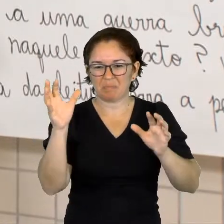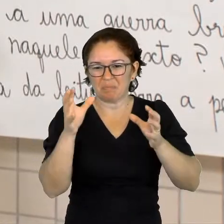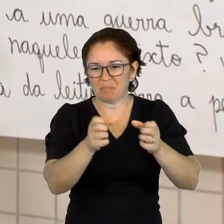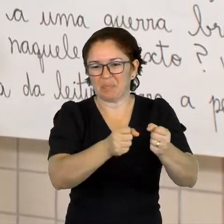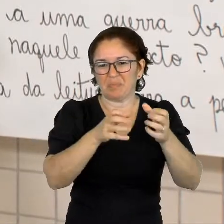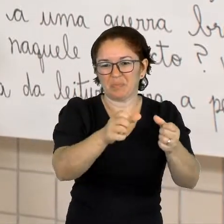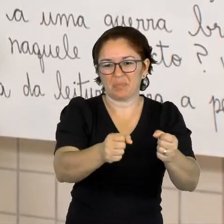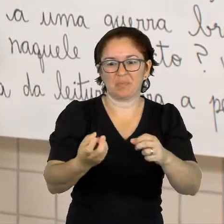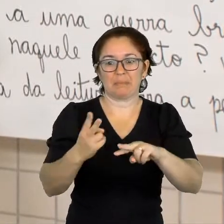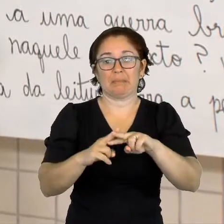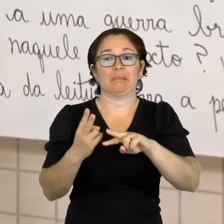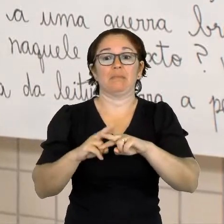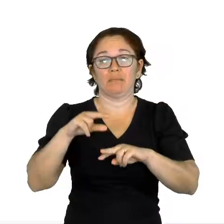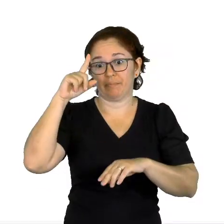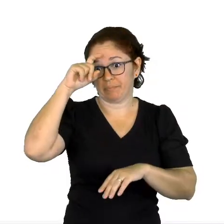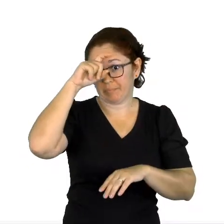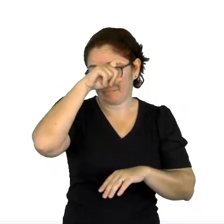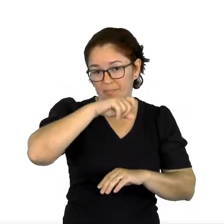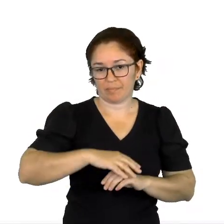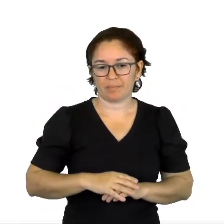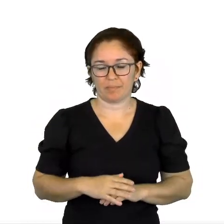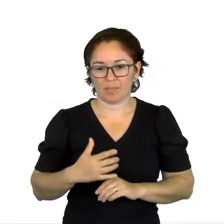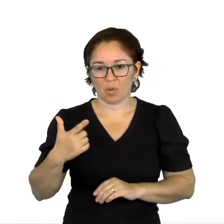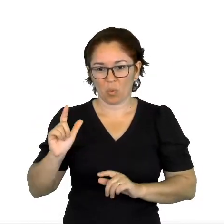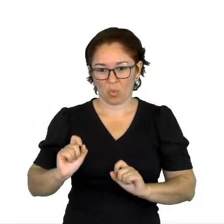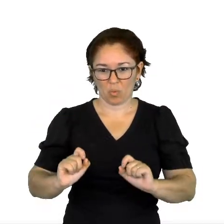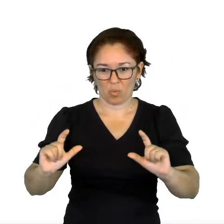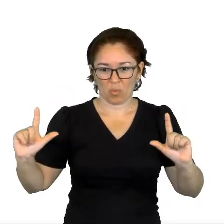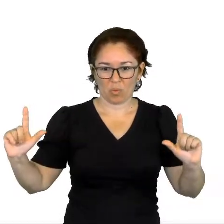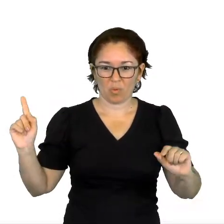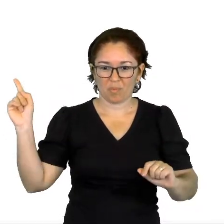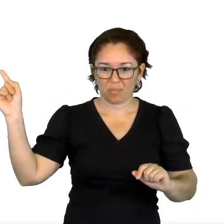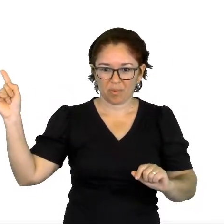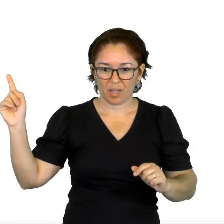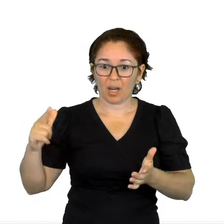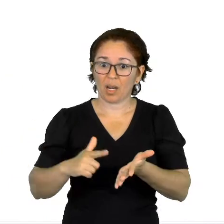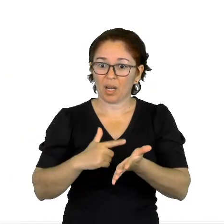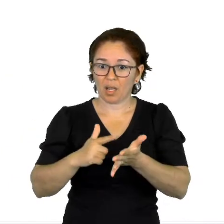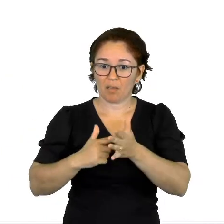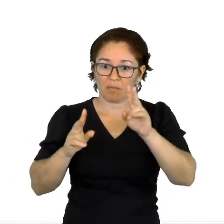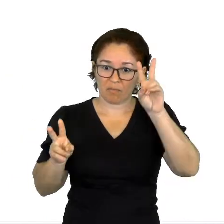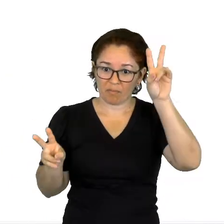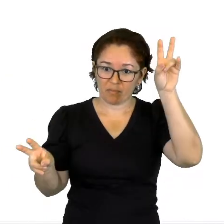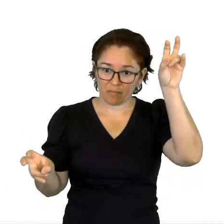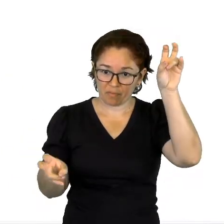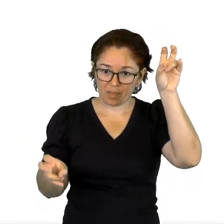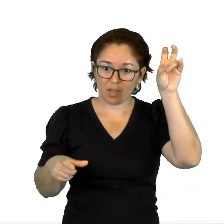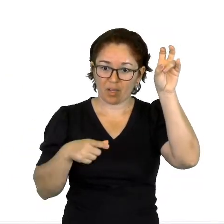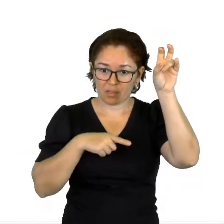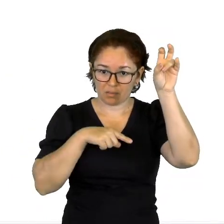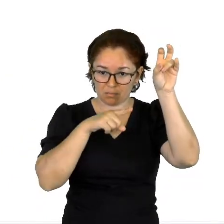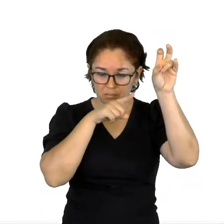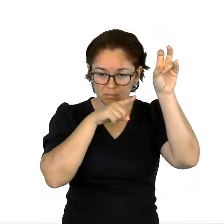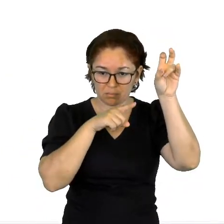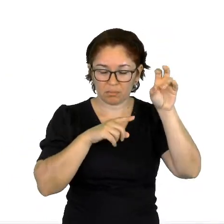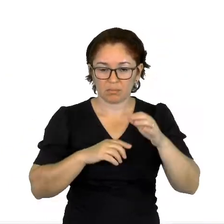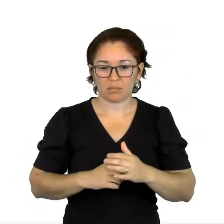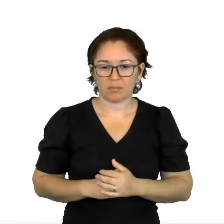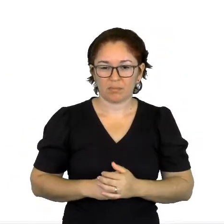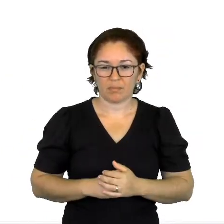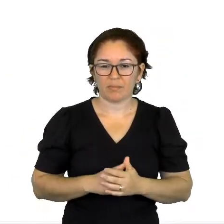imagem é uma frase, lá do livro, para vocês verem um pouquinho. Sempre durante a narrativa, vocês